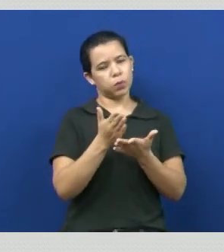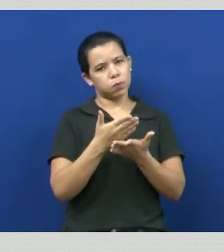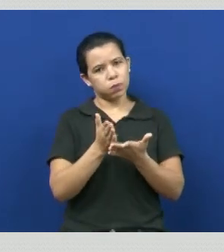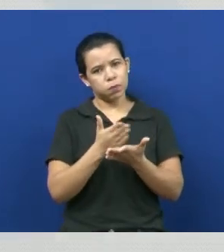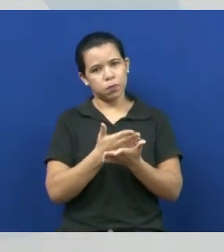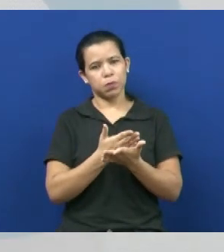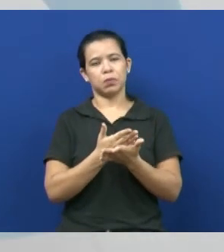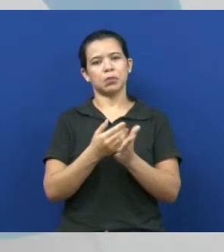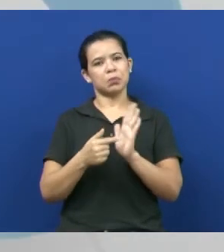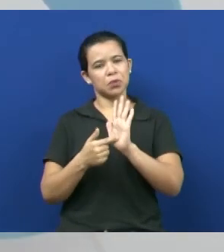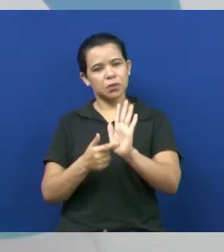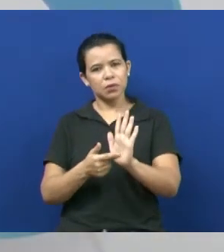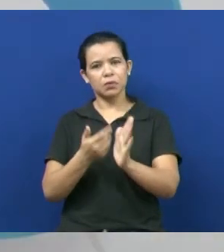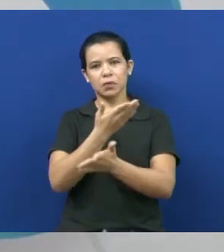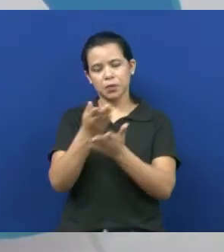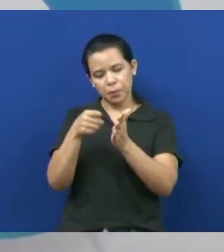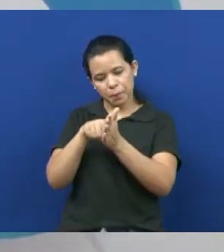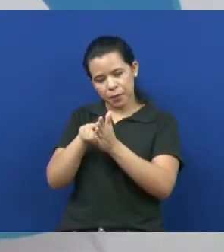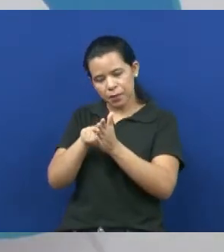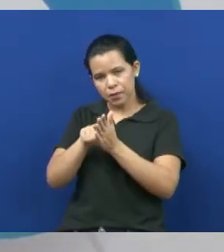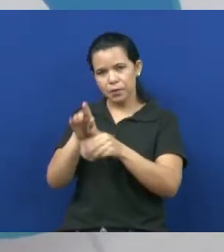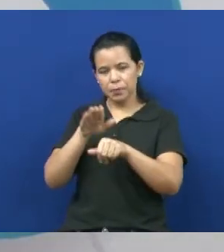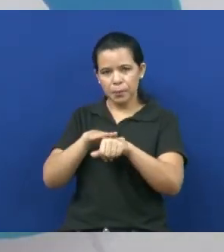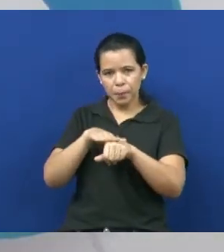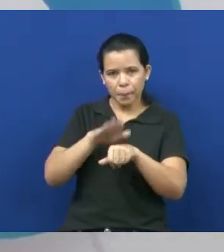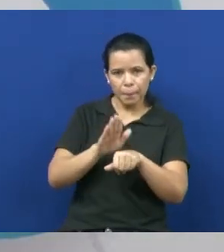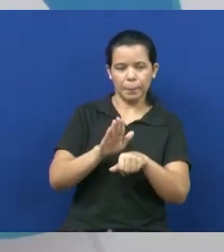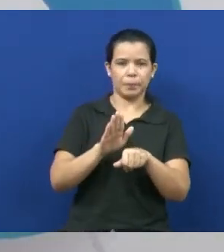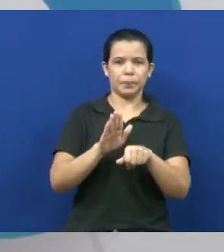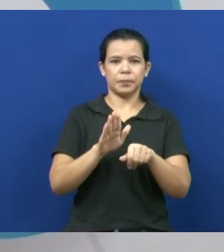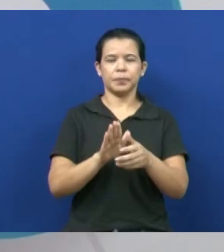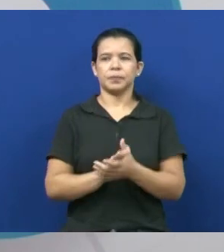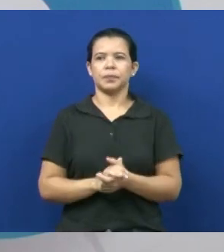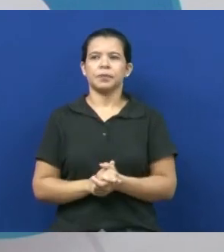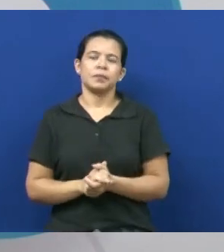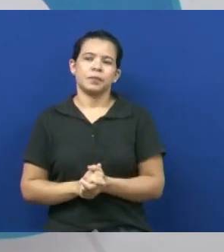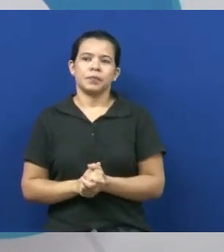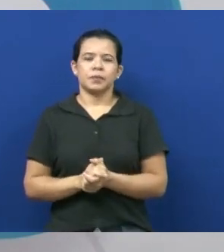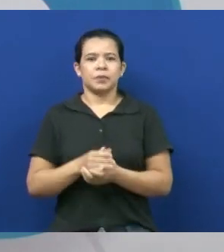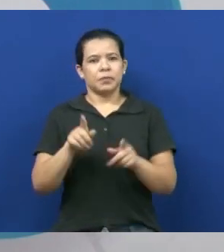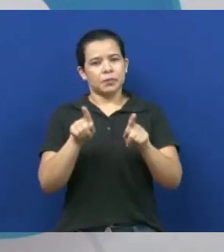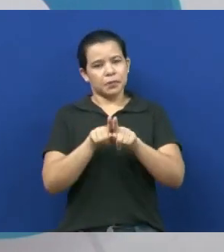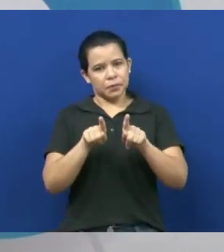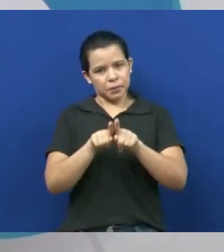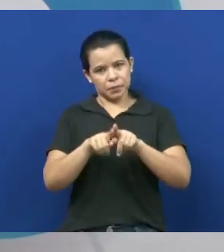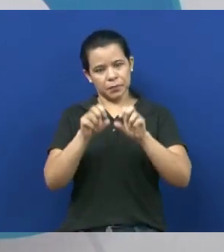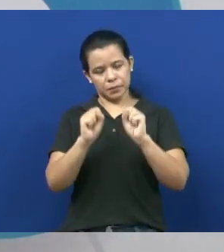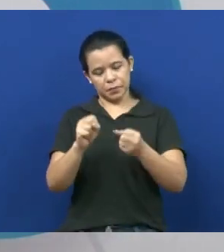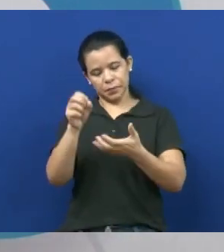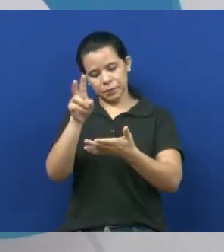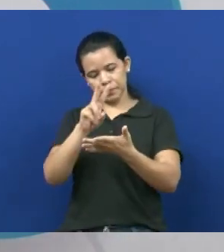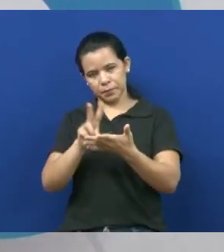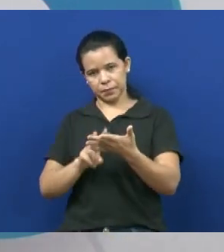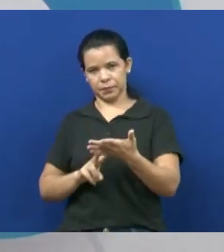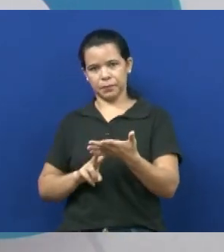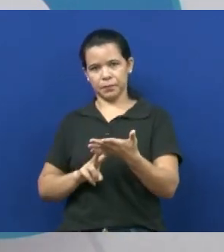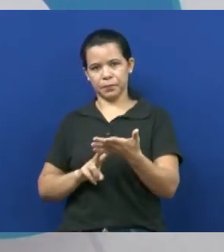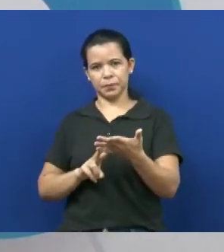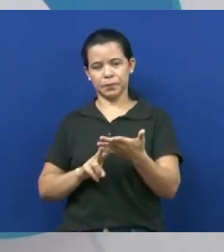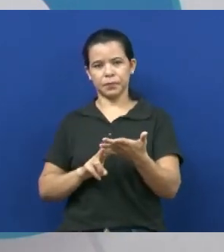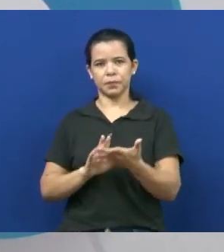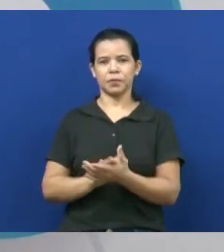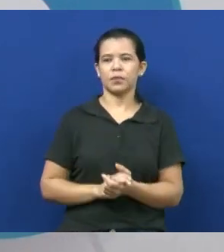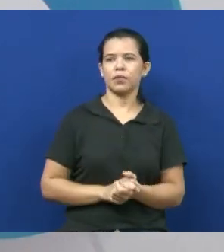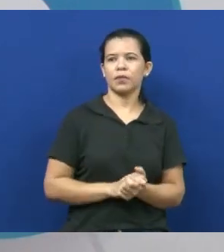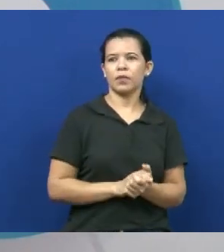mais uma obra de Euclides da Cunha e uma de Monteiro Lobato. Se possível, faça a leitura das mesmas e as